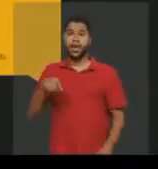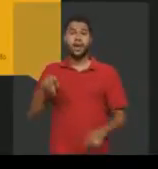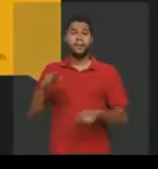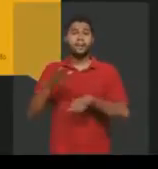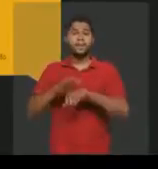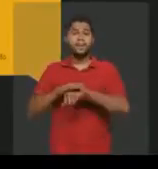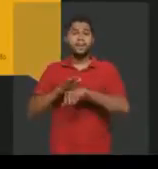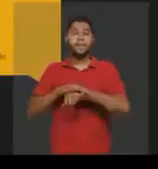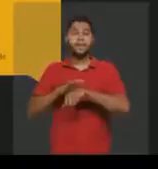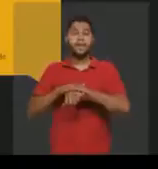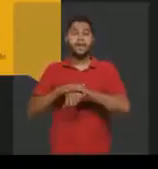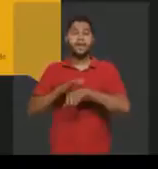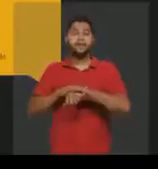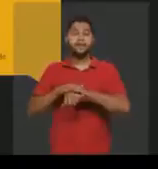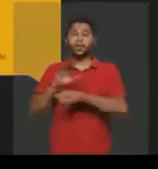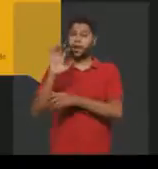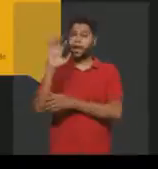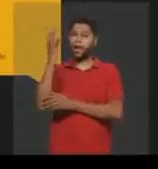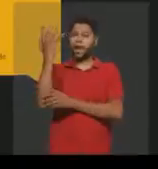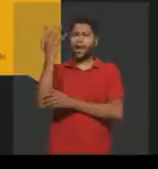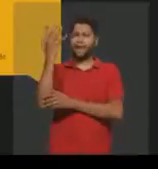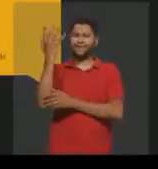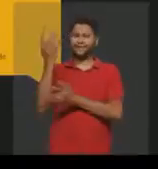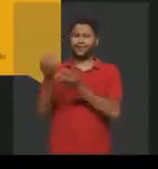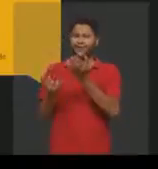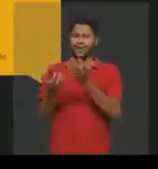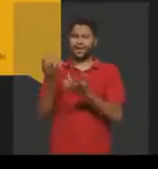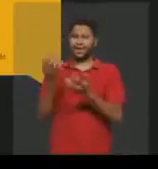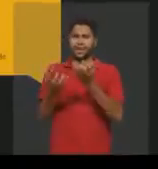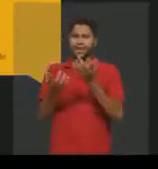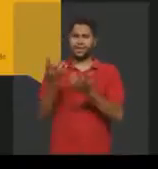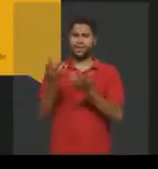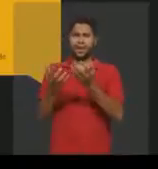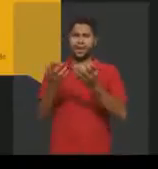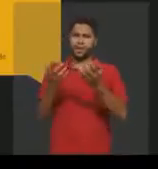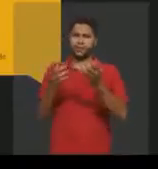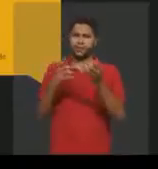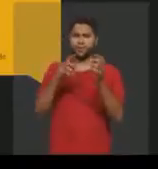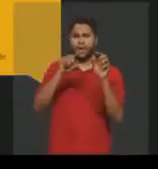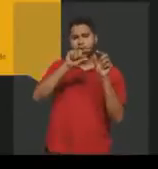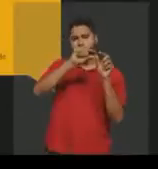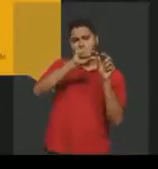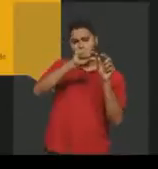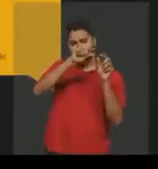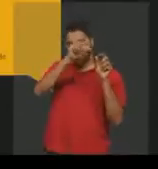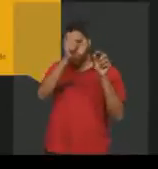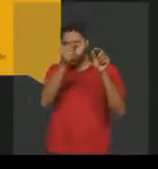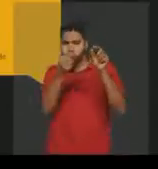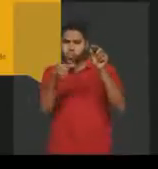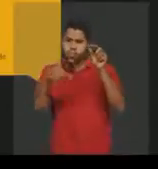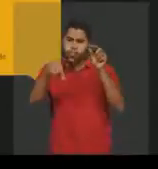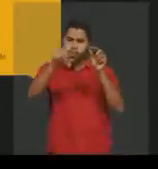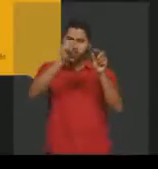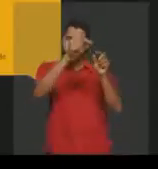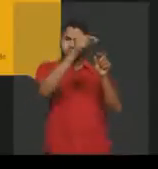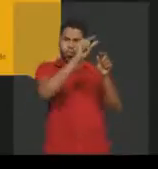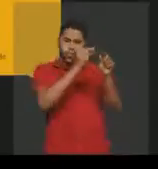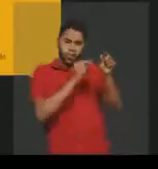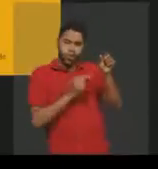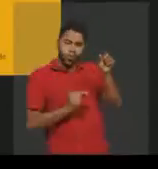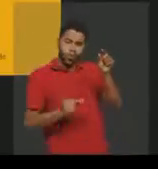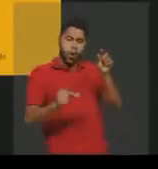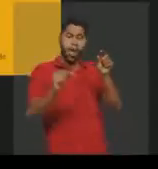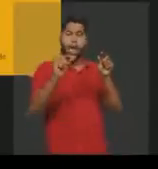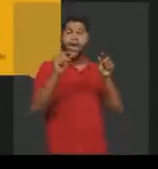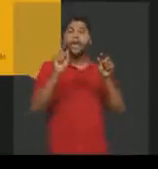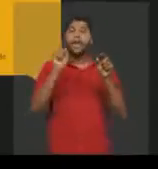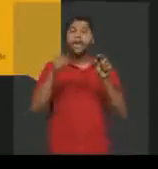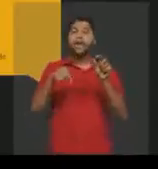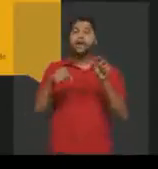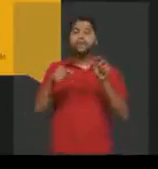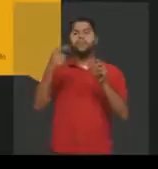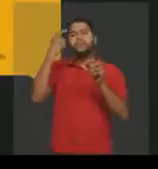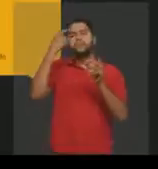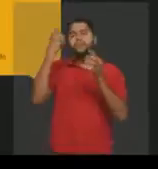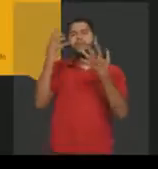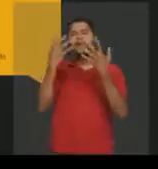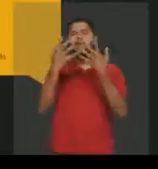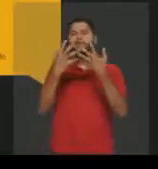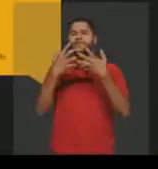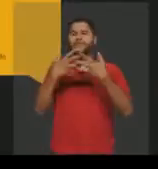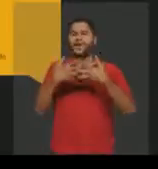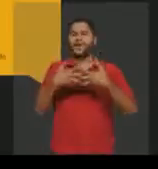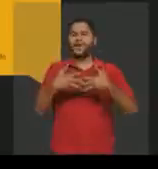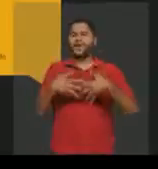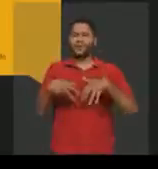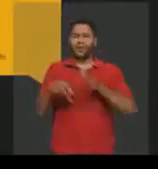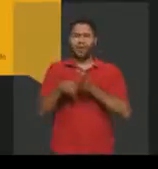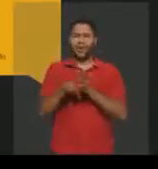árvores queimados, retirada das queimadas. Então, ele vai fazer uma reflexão sobre as queimadas.